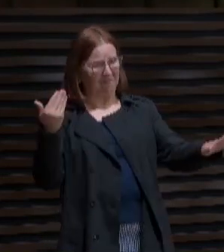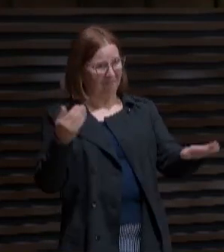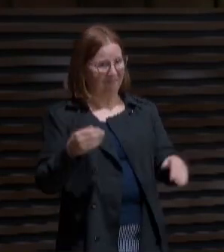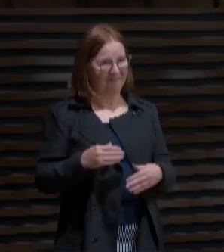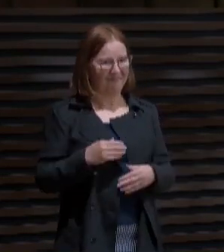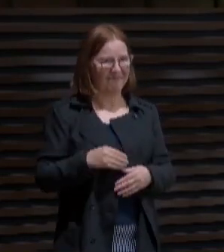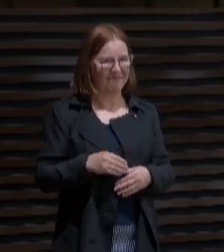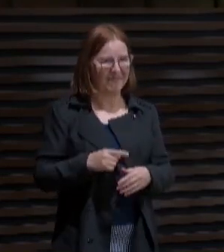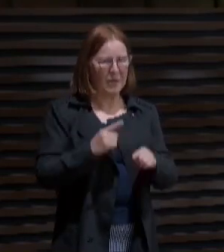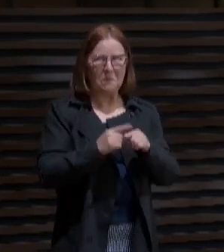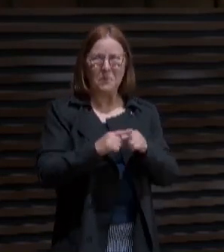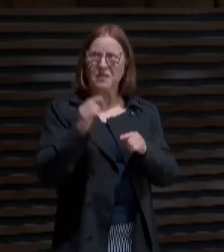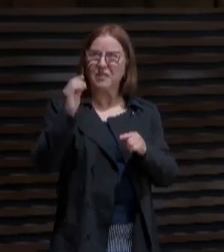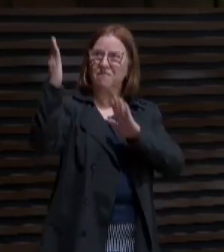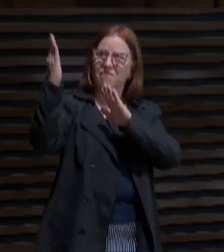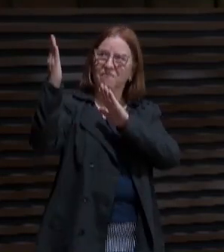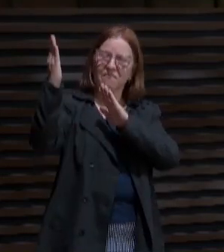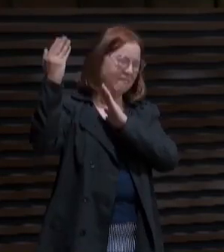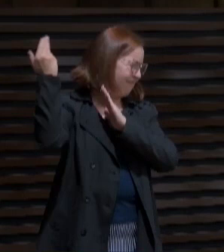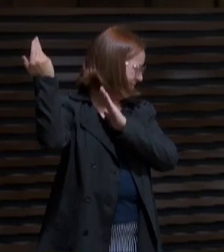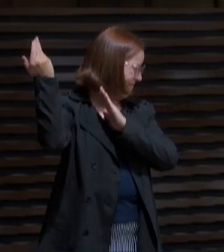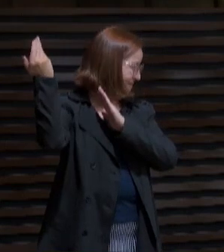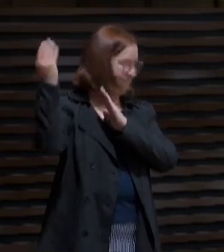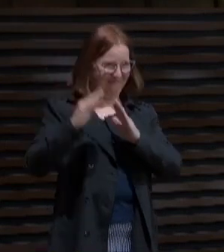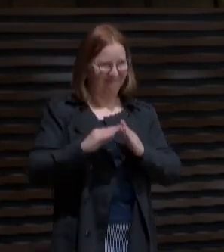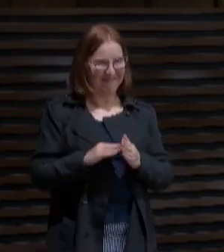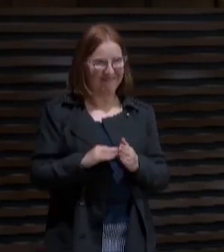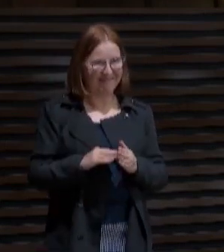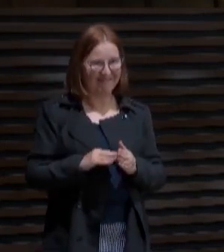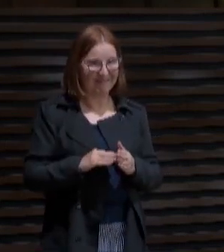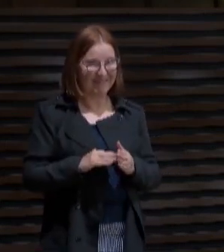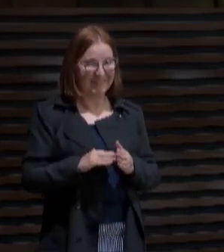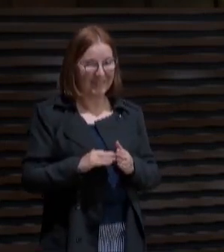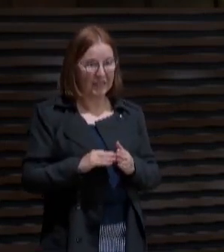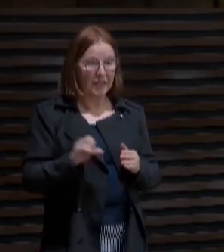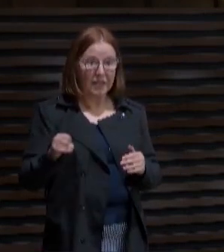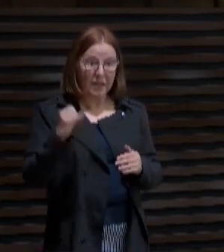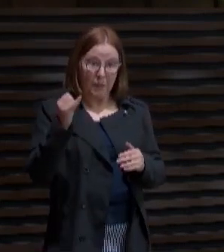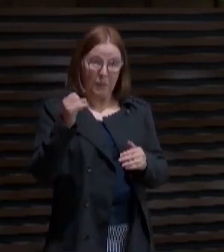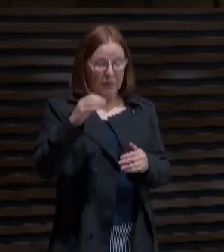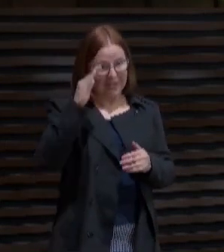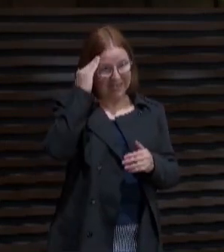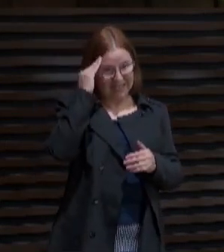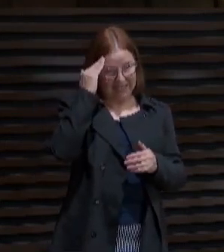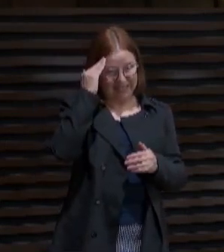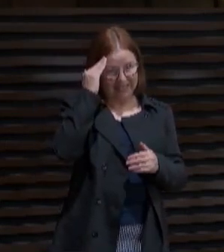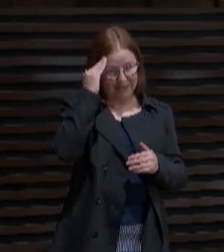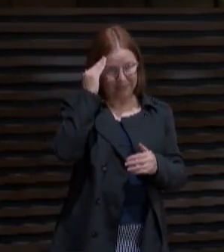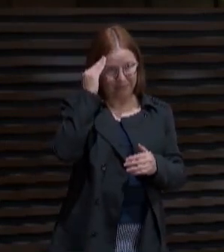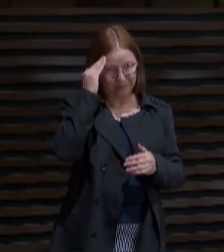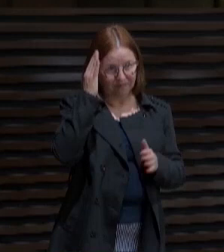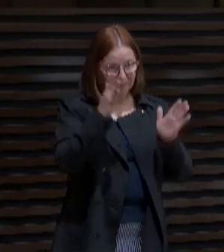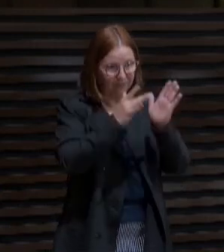Deus. Portanto, é importante, é crucial entender que o único sentido em que Jesus foi